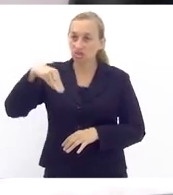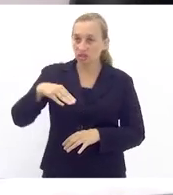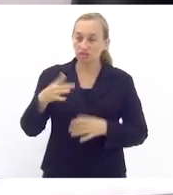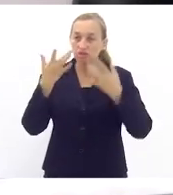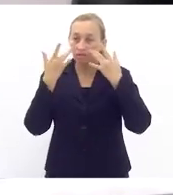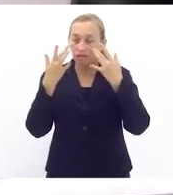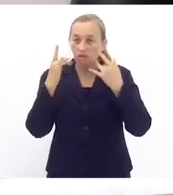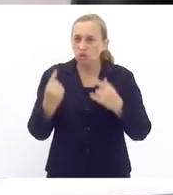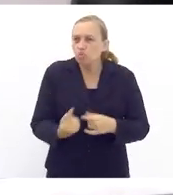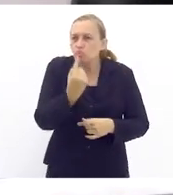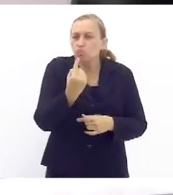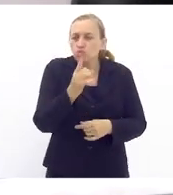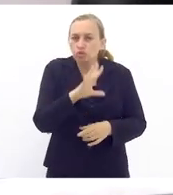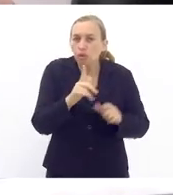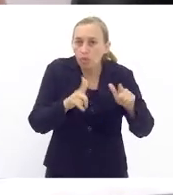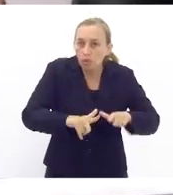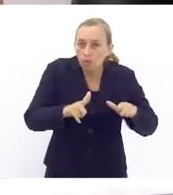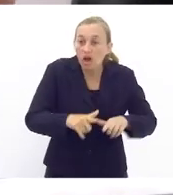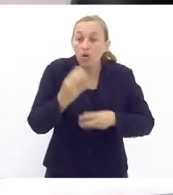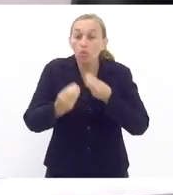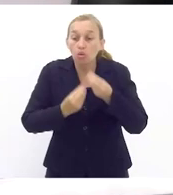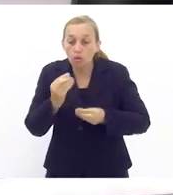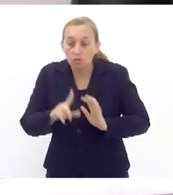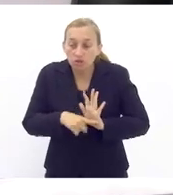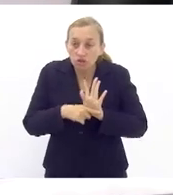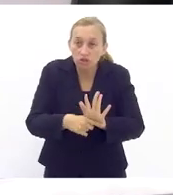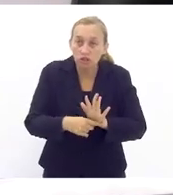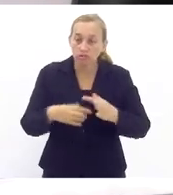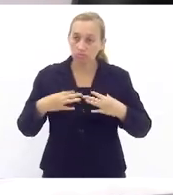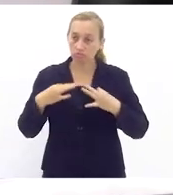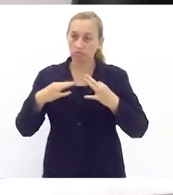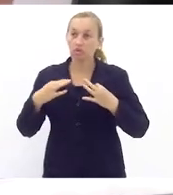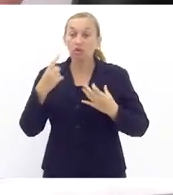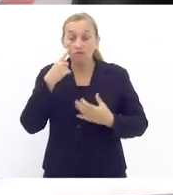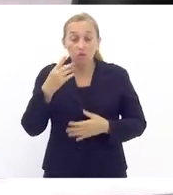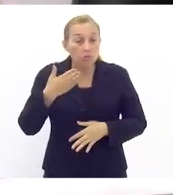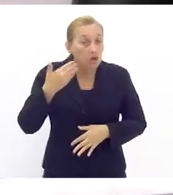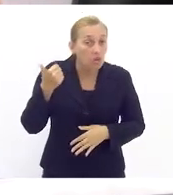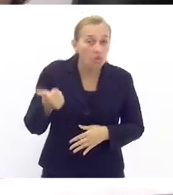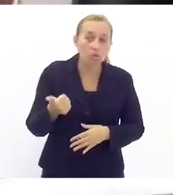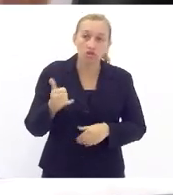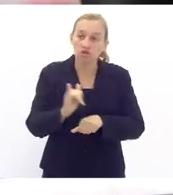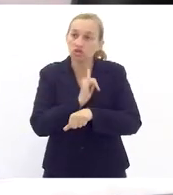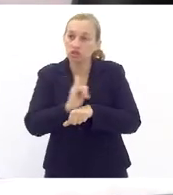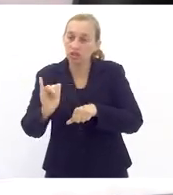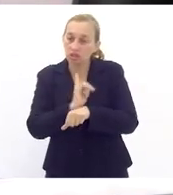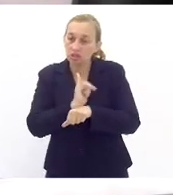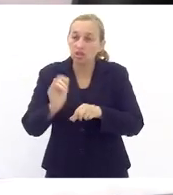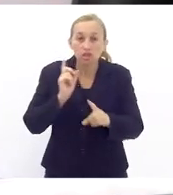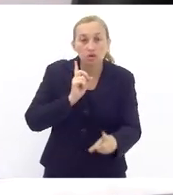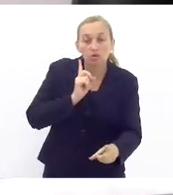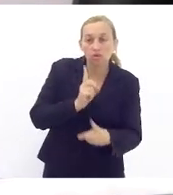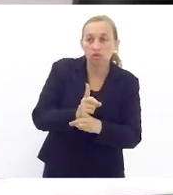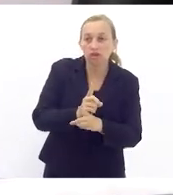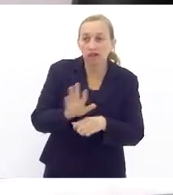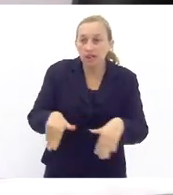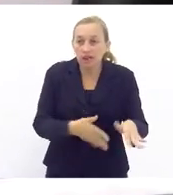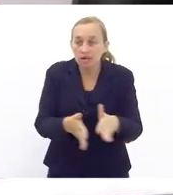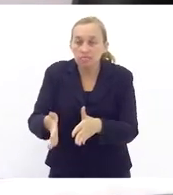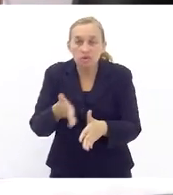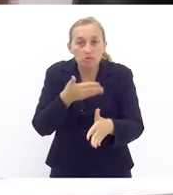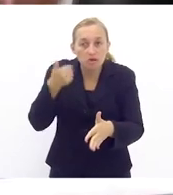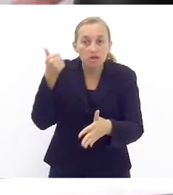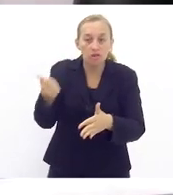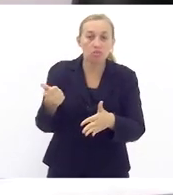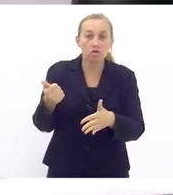poderia é colaborar E aí eu tô me colocando aqui à disposição para a gente ver a melhor forma e encontrar talvez um